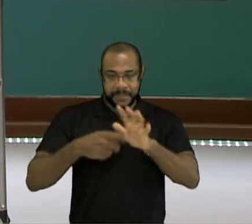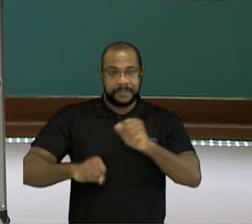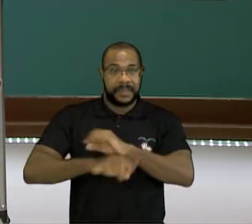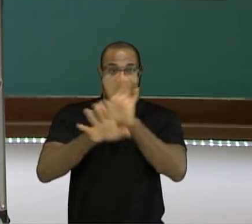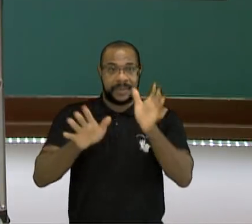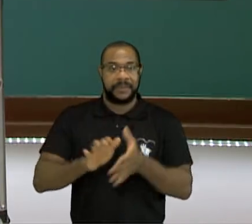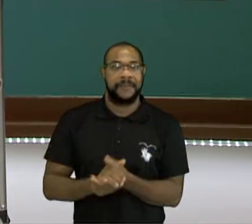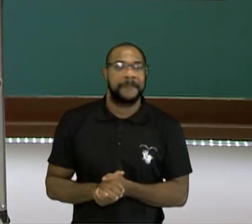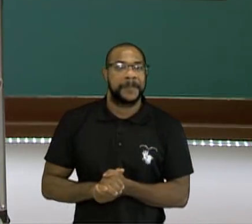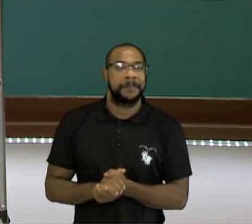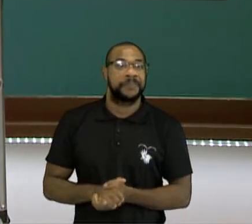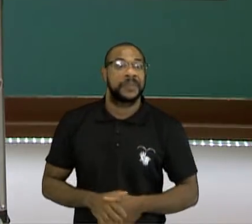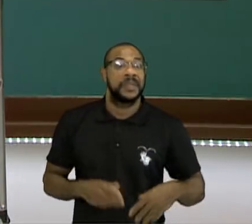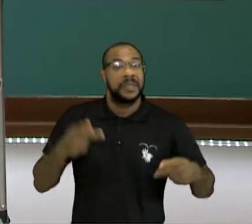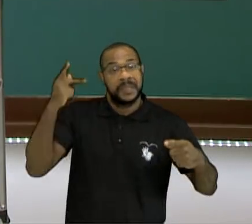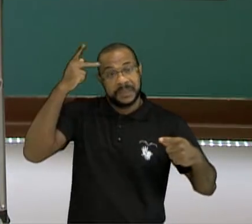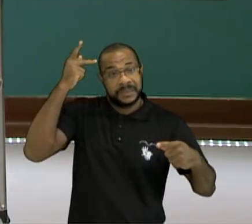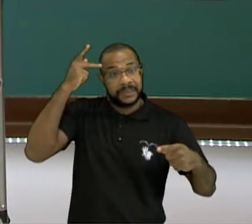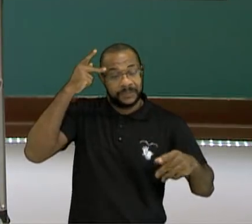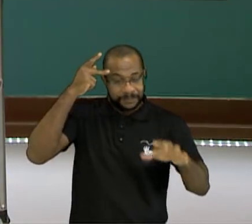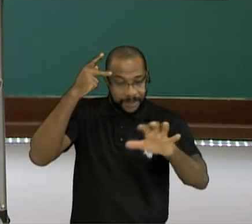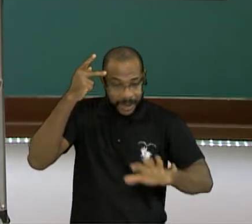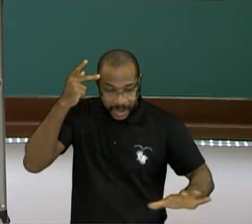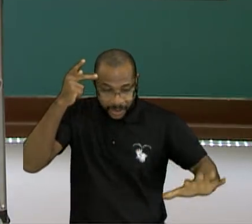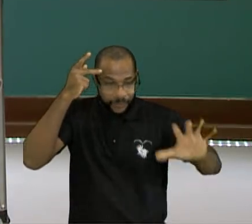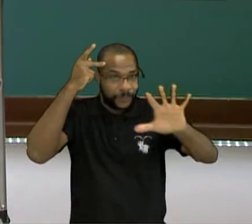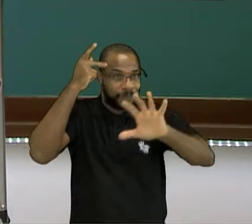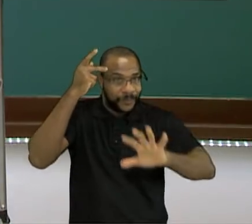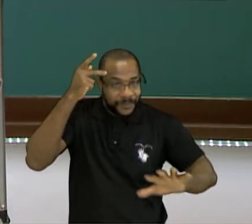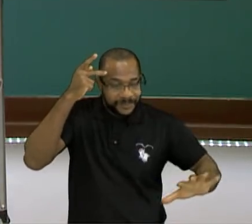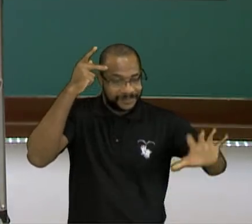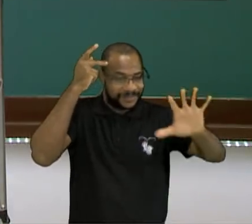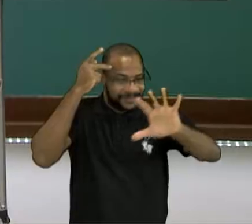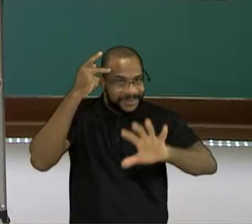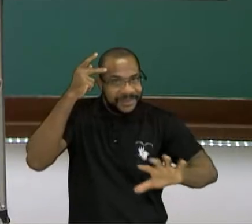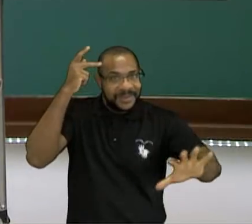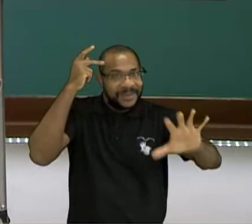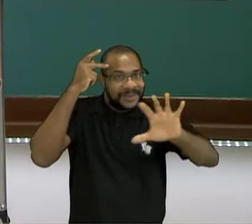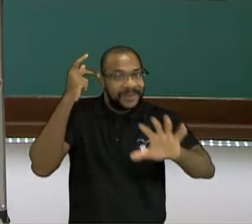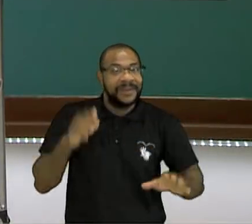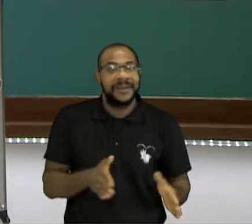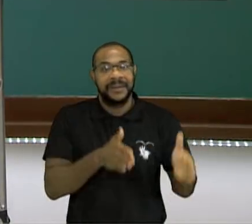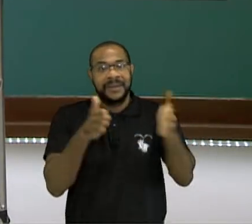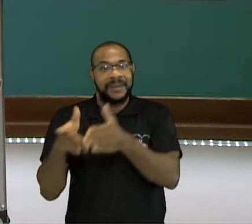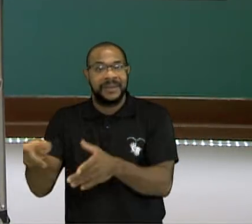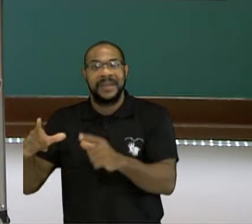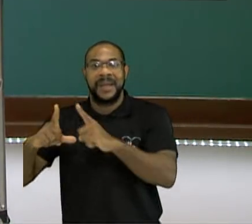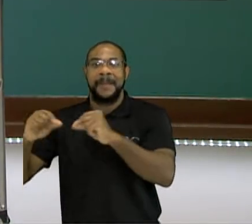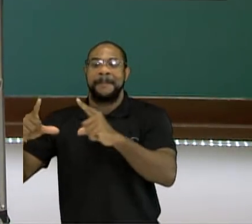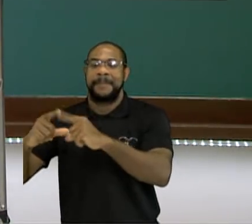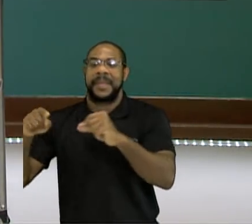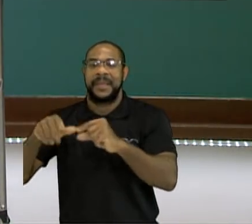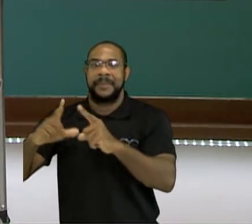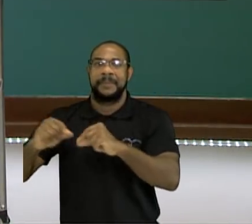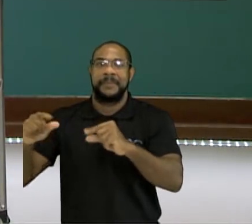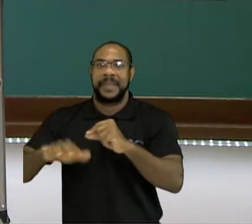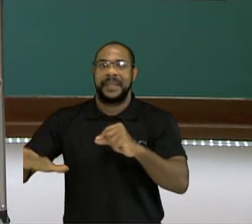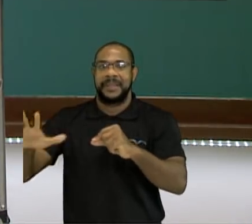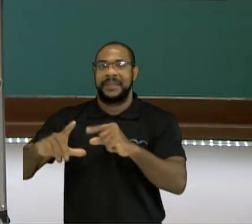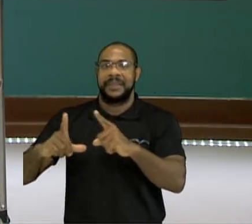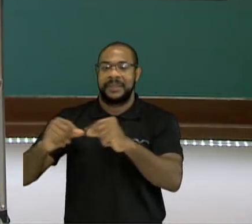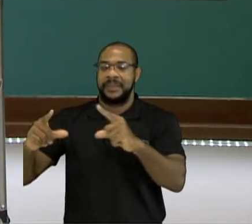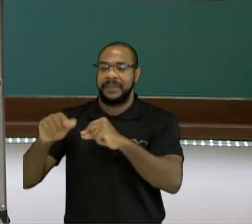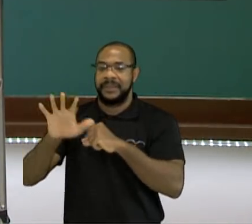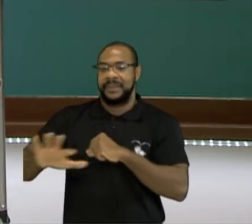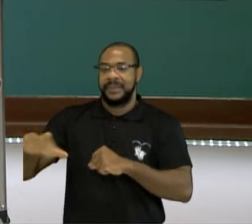paisagens. São Paulo, com toda a interferência humana aqui apresentada. Brasília, capital do Brasil, Distrito